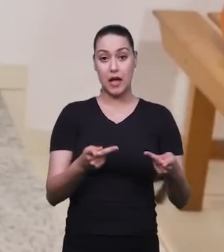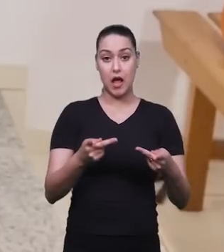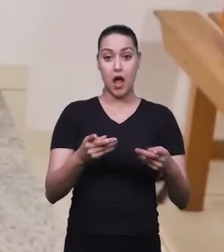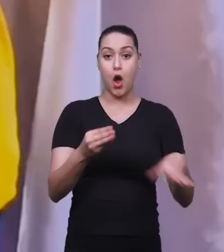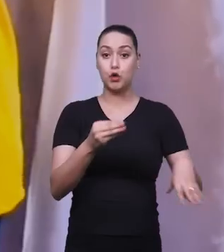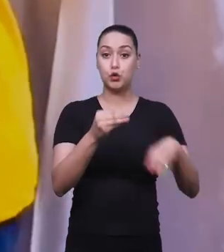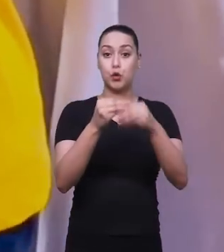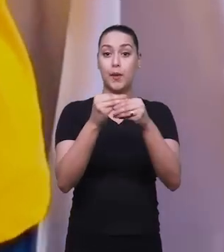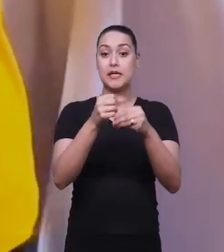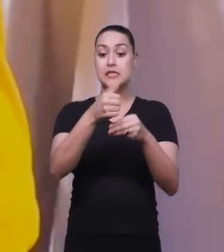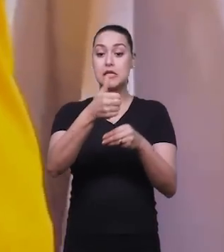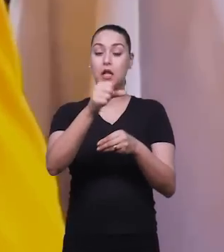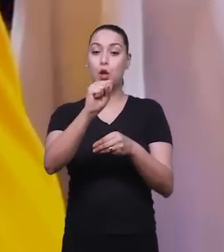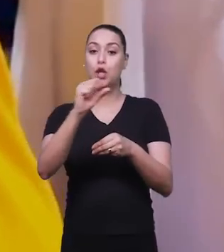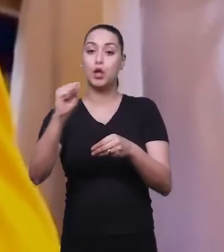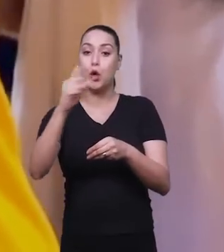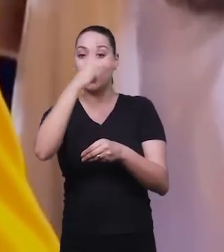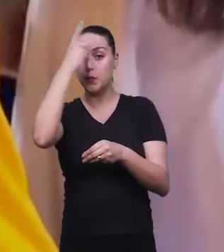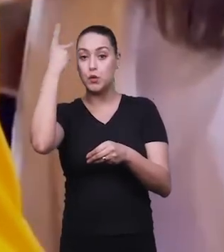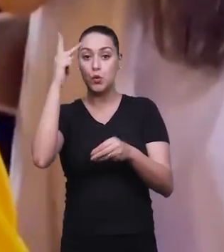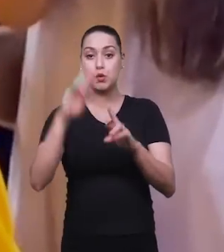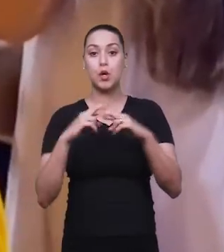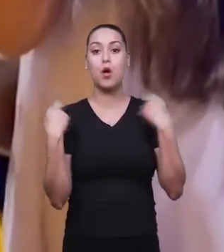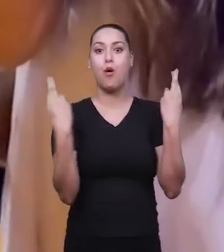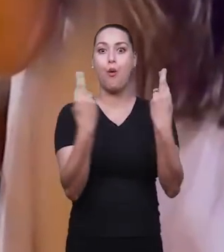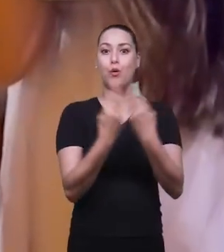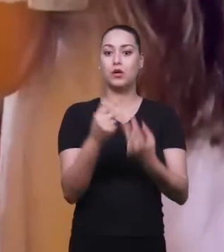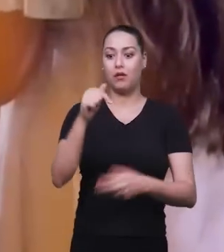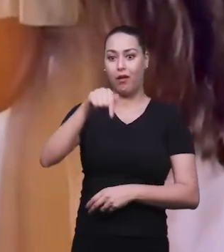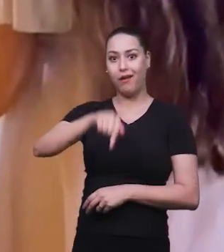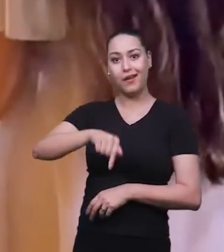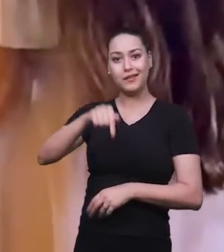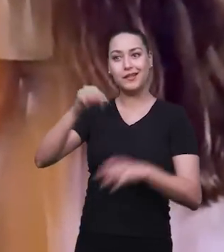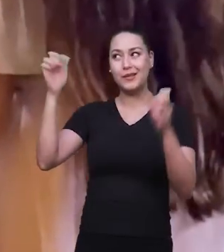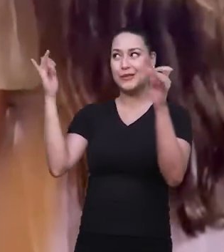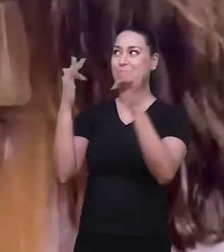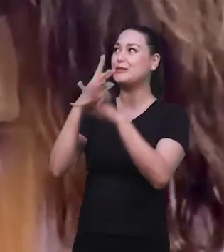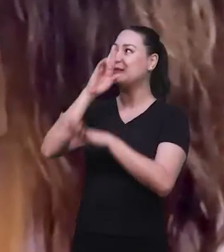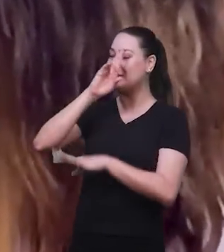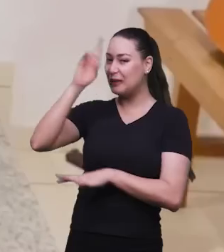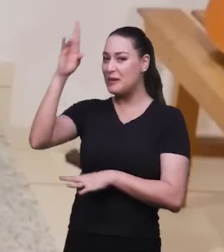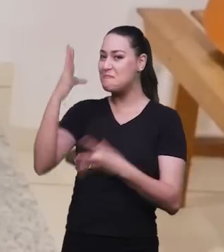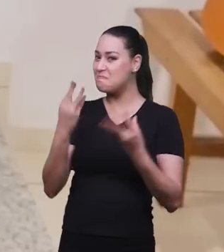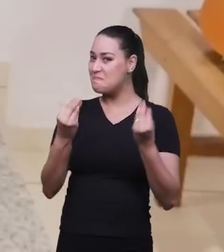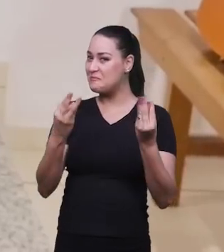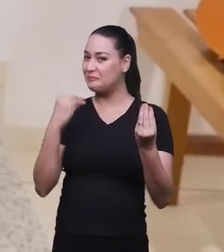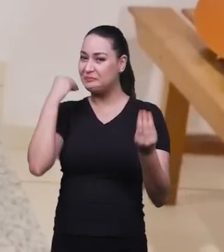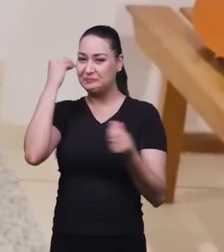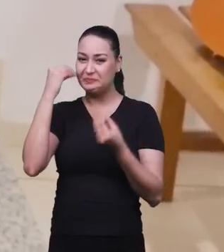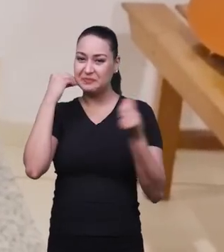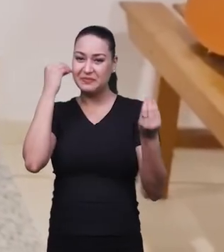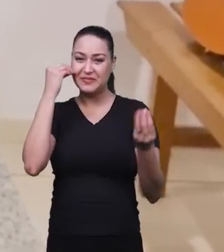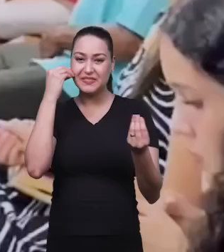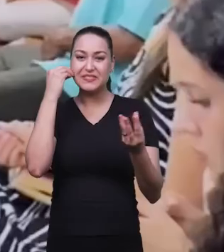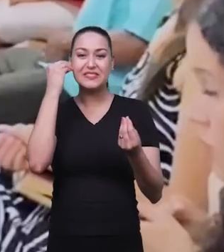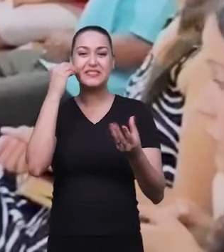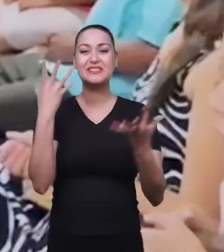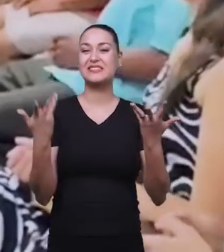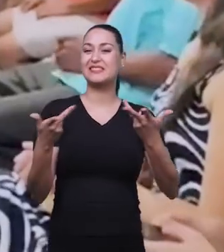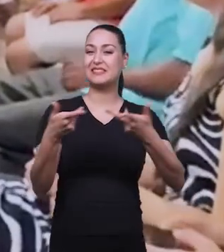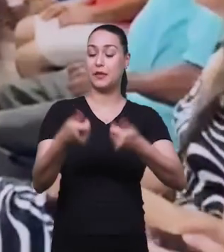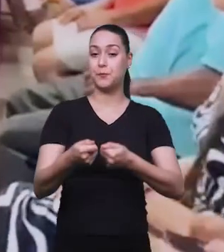de 188 pessoas aqui reunidas, glorificando o Senhor, e tivemos duas experiências maravilhosas.